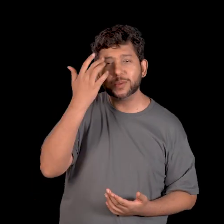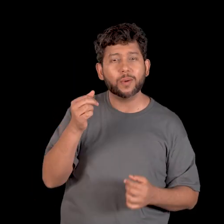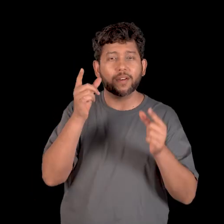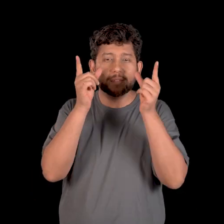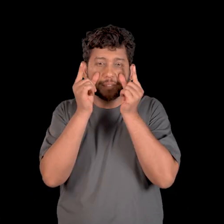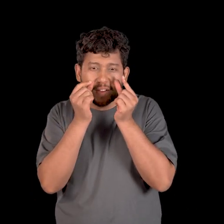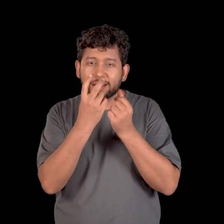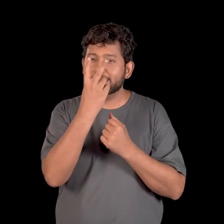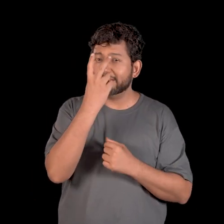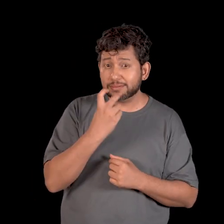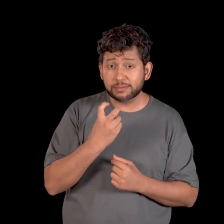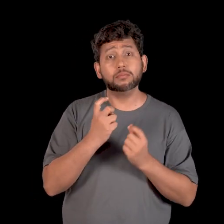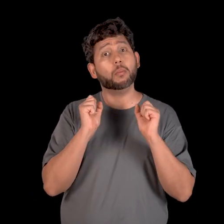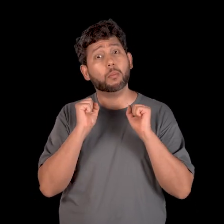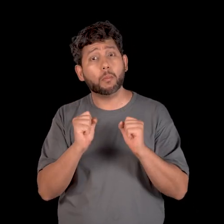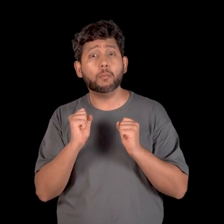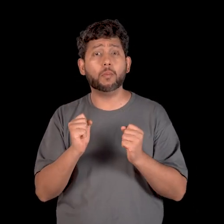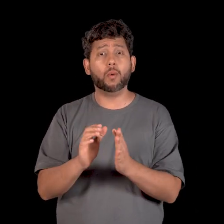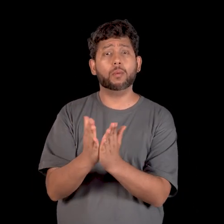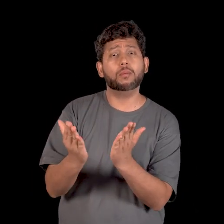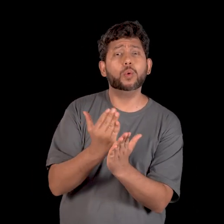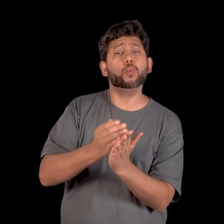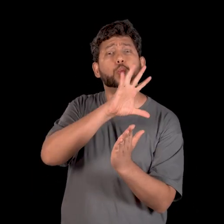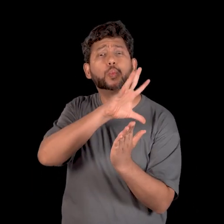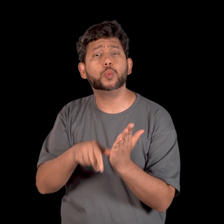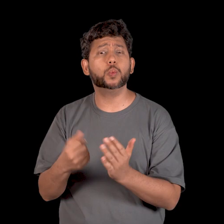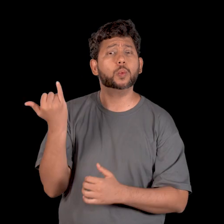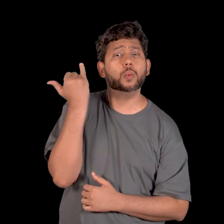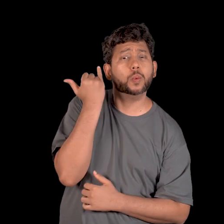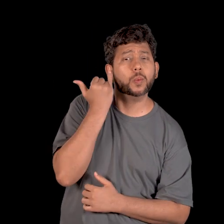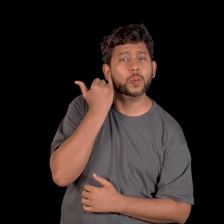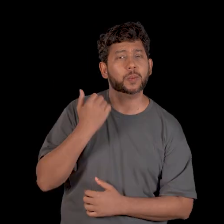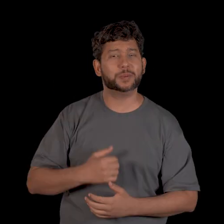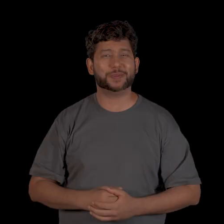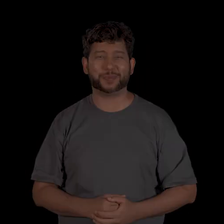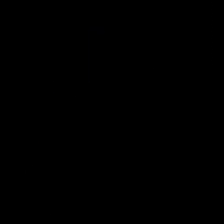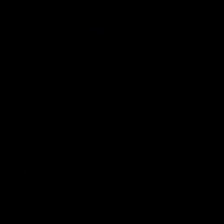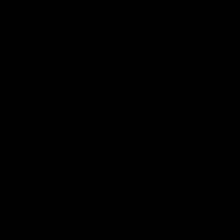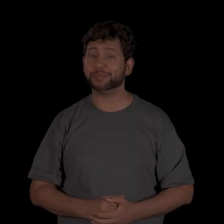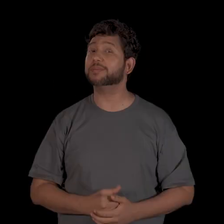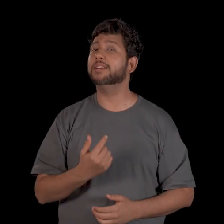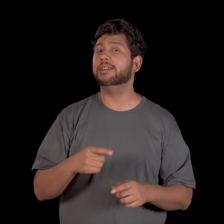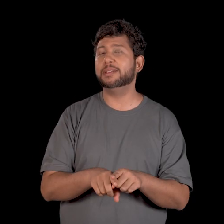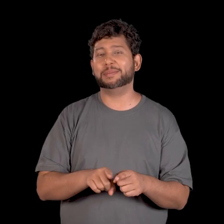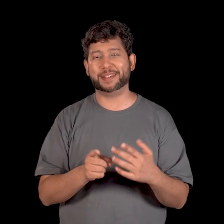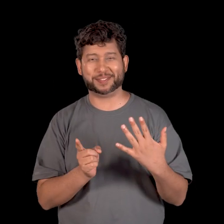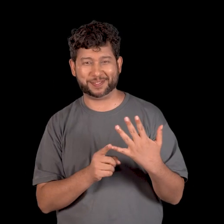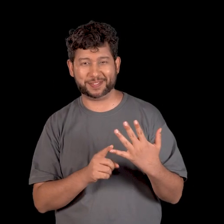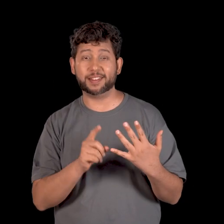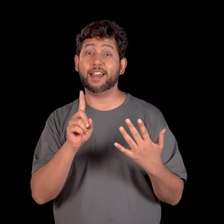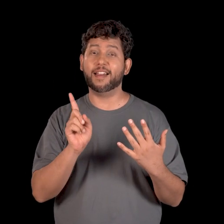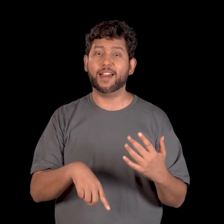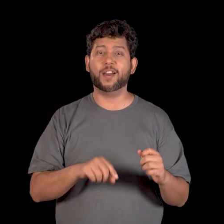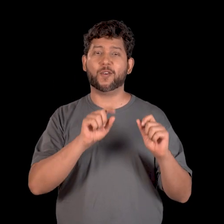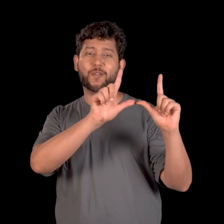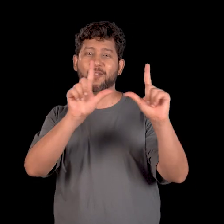belavistacultural.com.br, tem como objetivo atender pessoas com deficiência visual em um formato de acessibilidade para esse público. Um quinto material